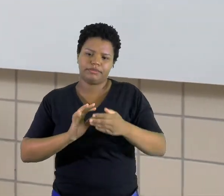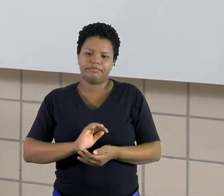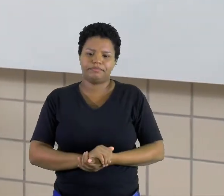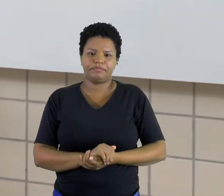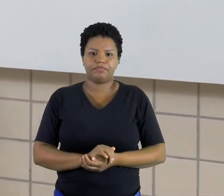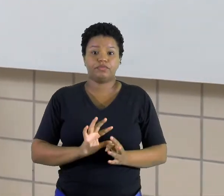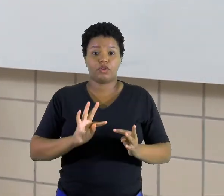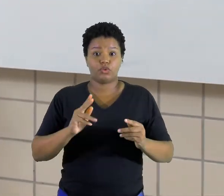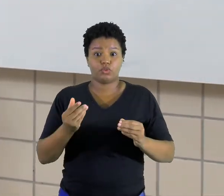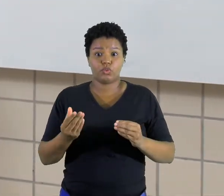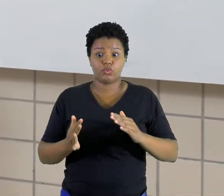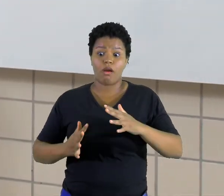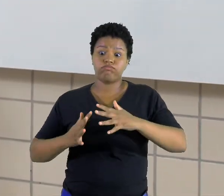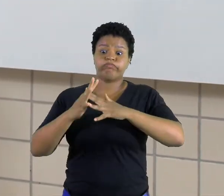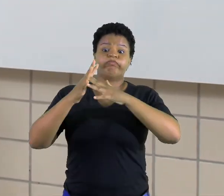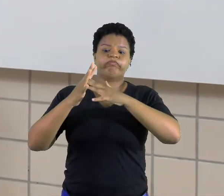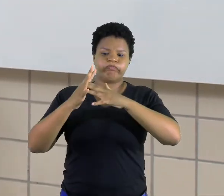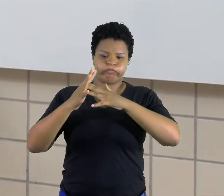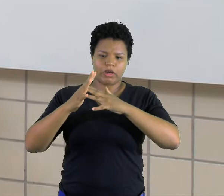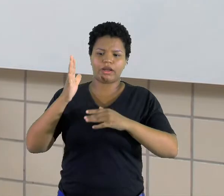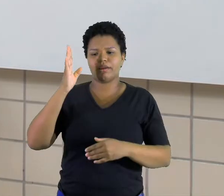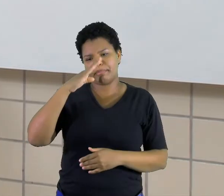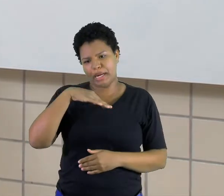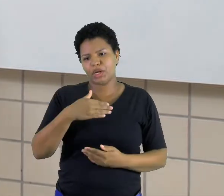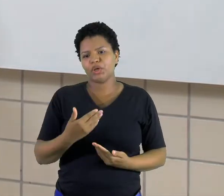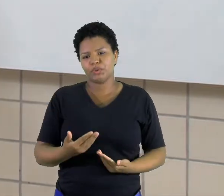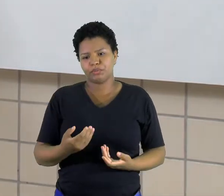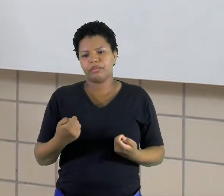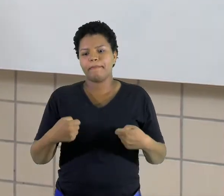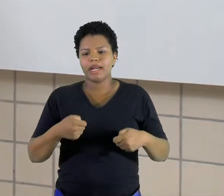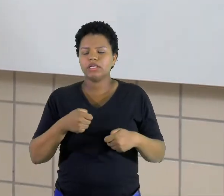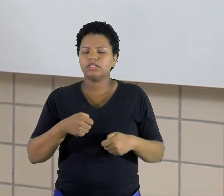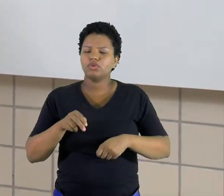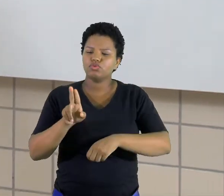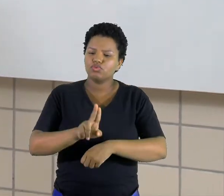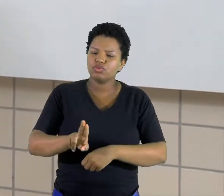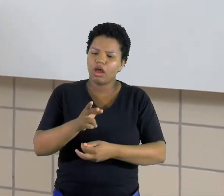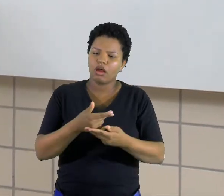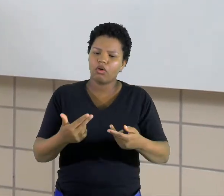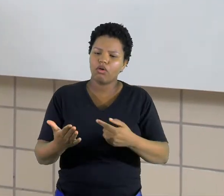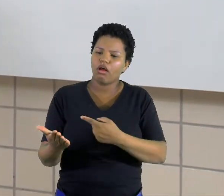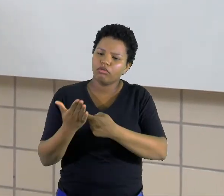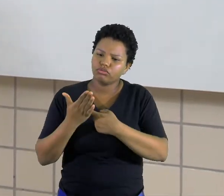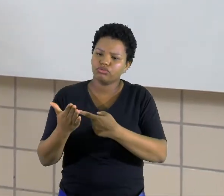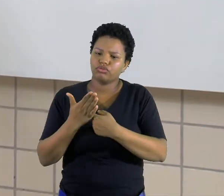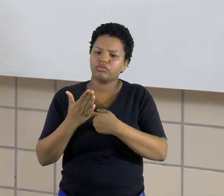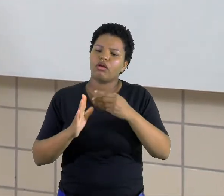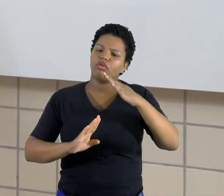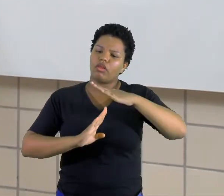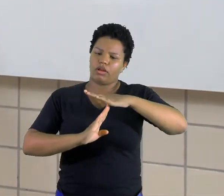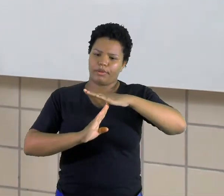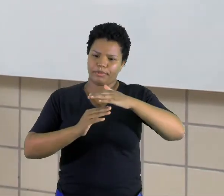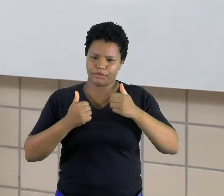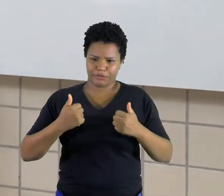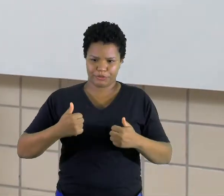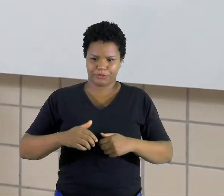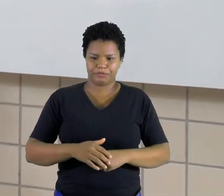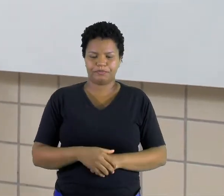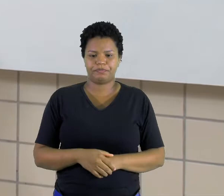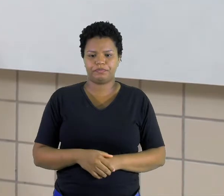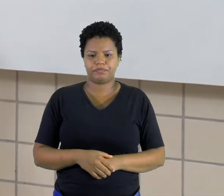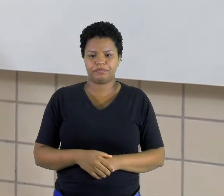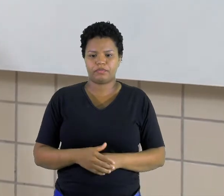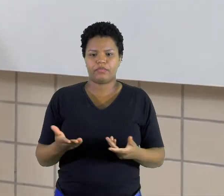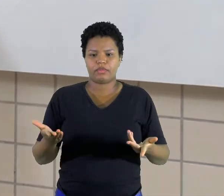em excesso faz mal, né? Então, a gente tem que aprender a usar as coisas ao nosso favor, ao nosso limite, tá? Vou falar para